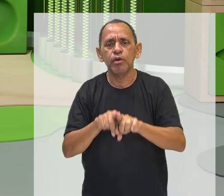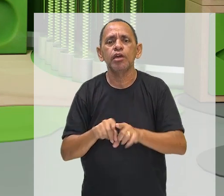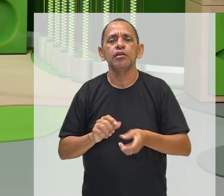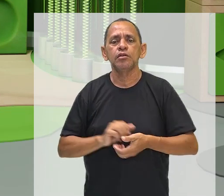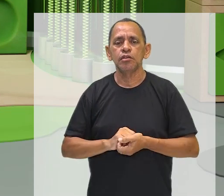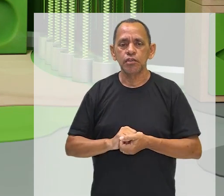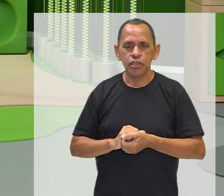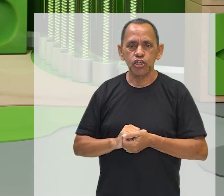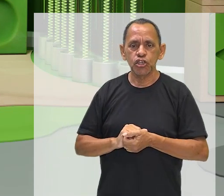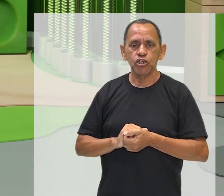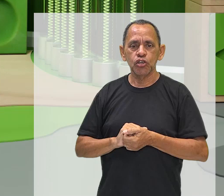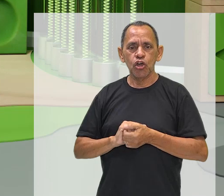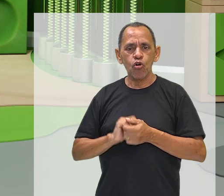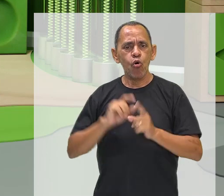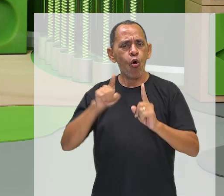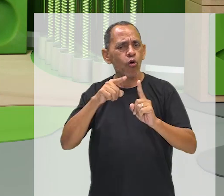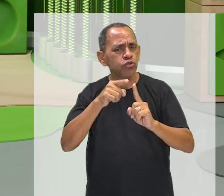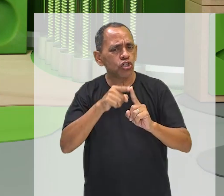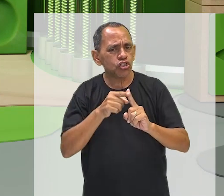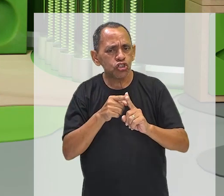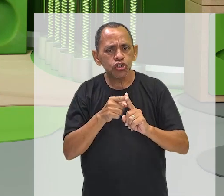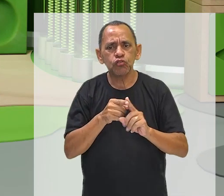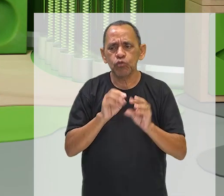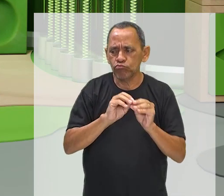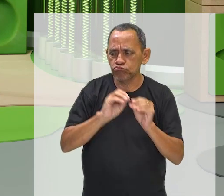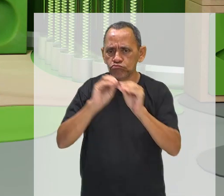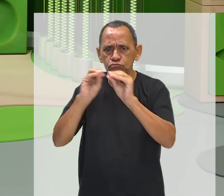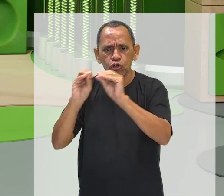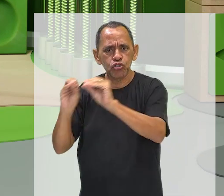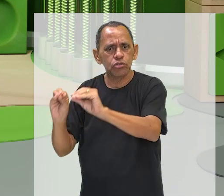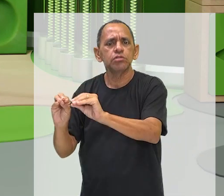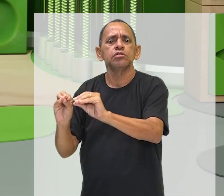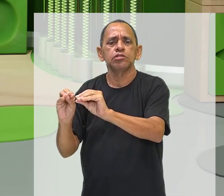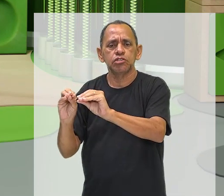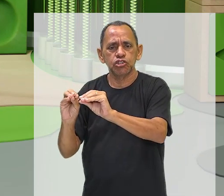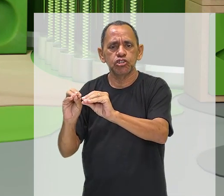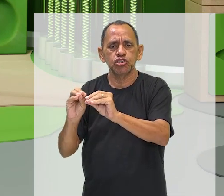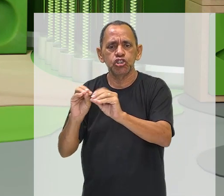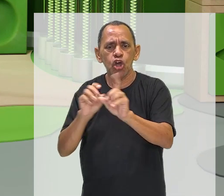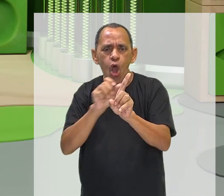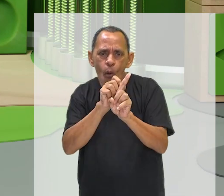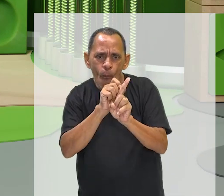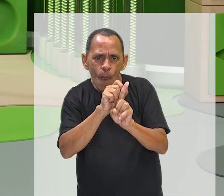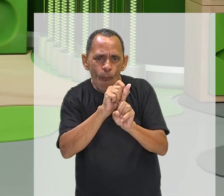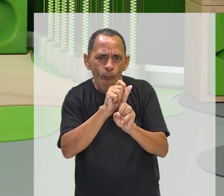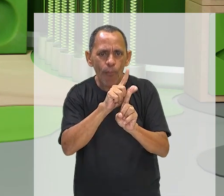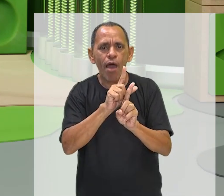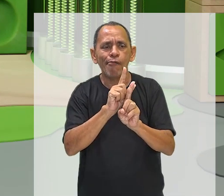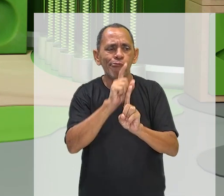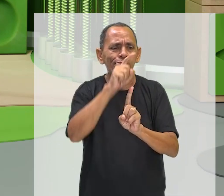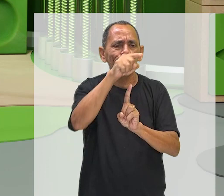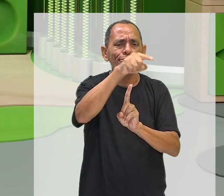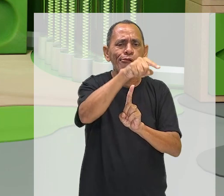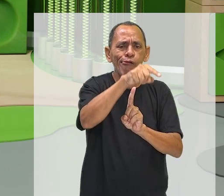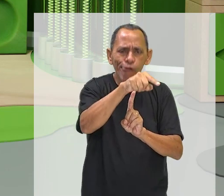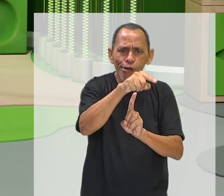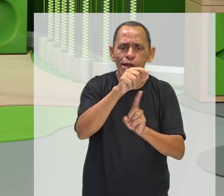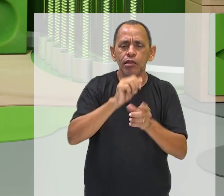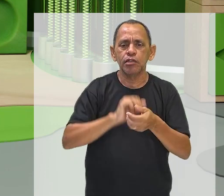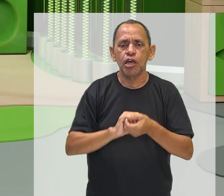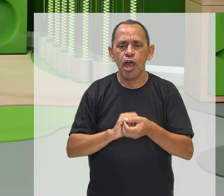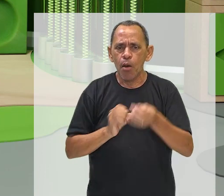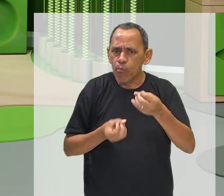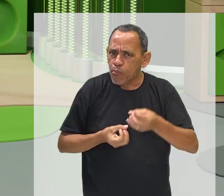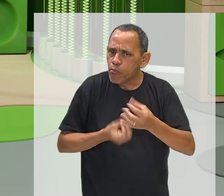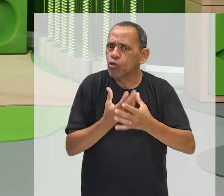gente viu que outra função desse sistema é produzir e também transportar esses espermatozoides. Então eles são produzidos lá nos testículos